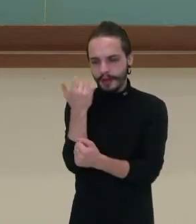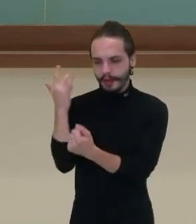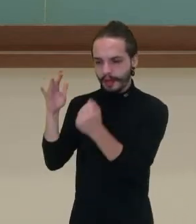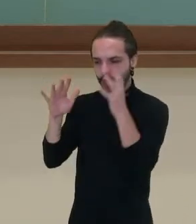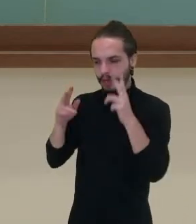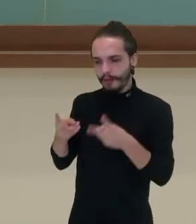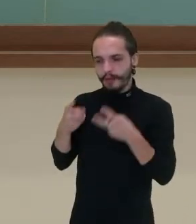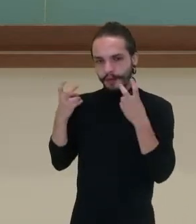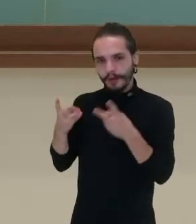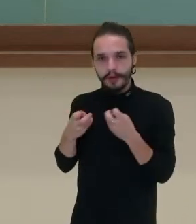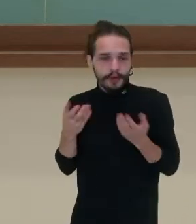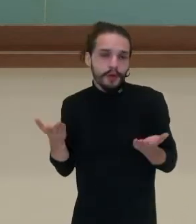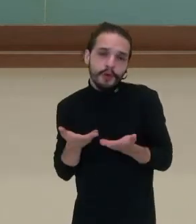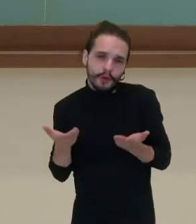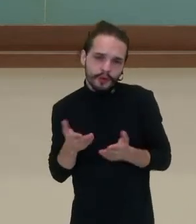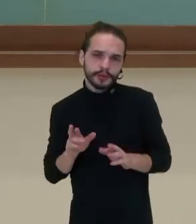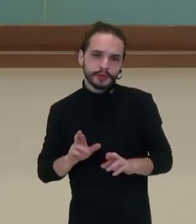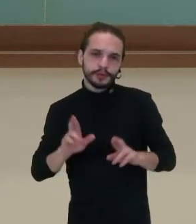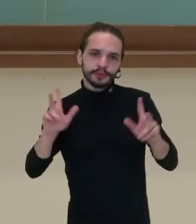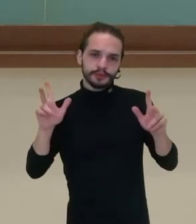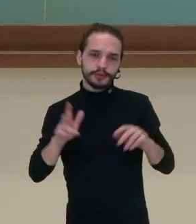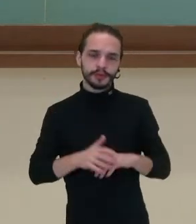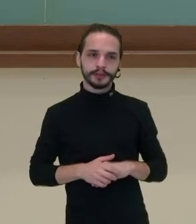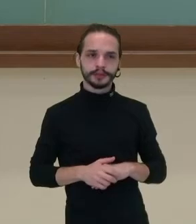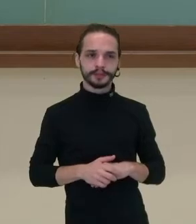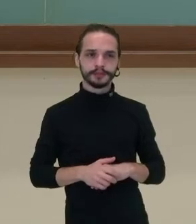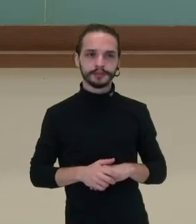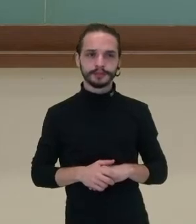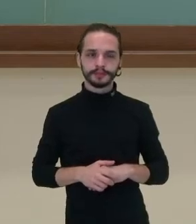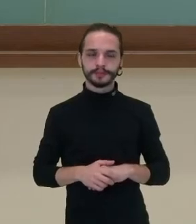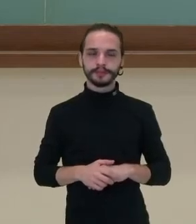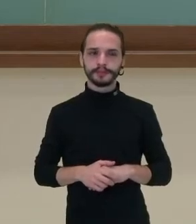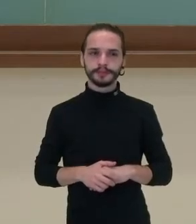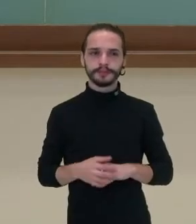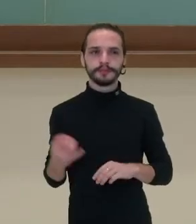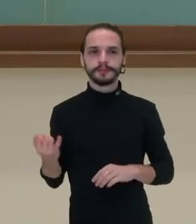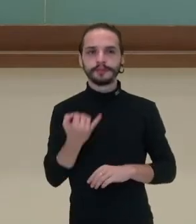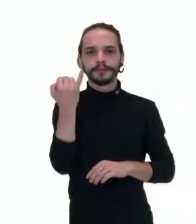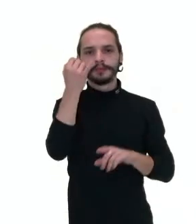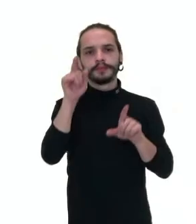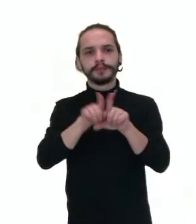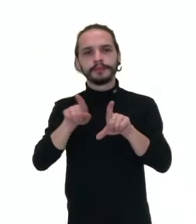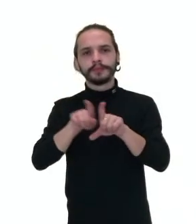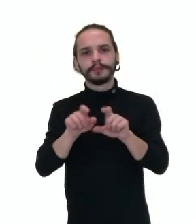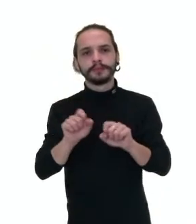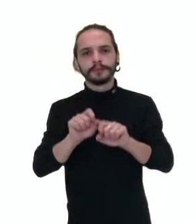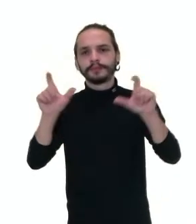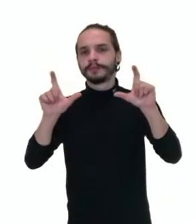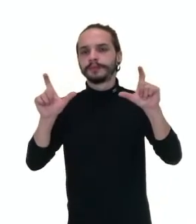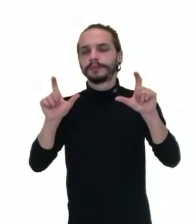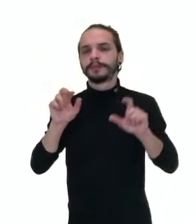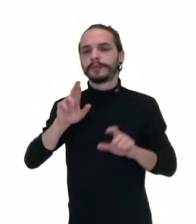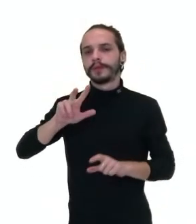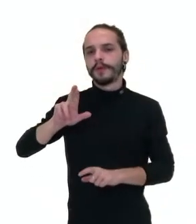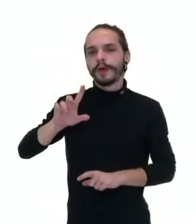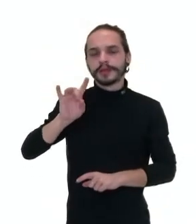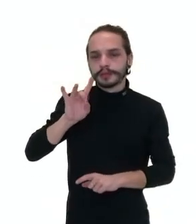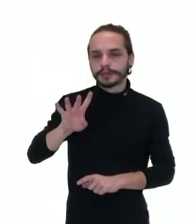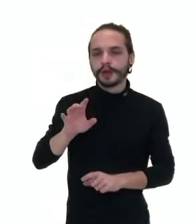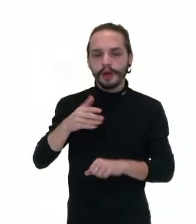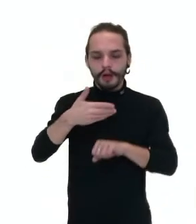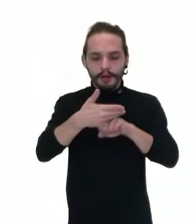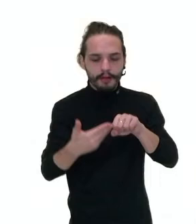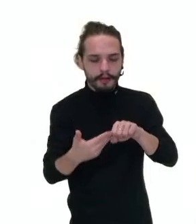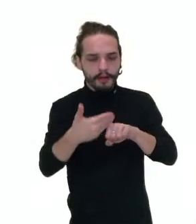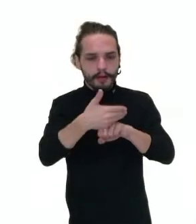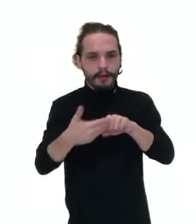de outra forma que se faz a geopolítica. Muito bem. Então é importante também destacar que não é só os estados, né, que exercem influência, mas